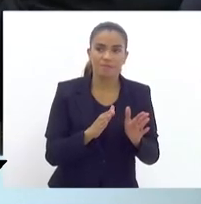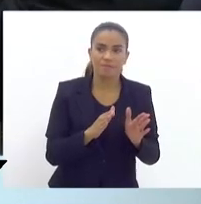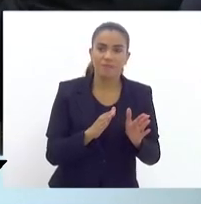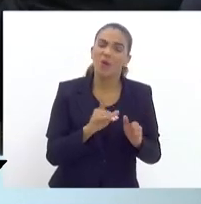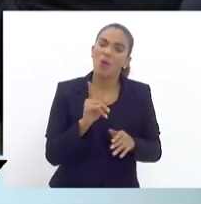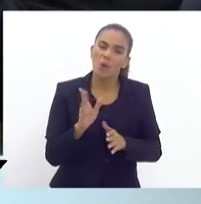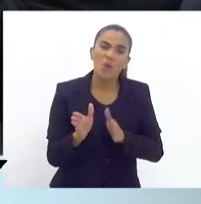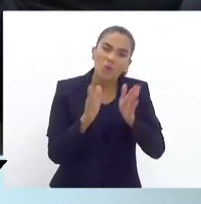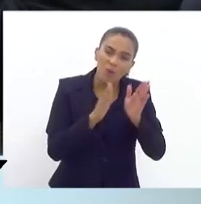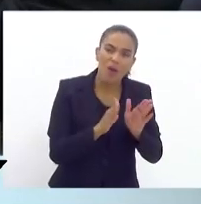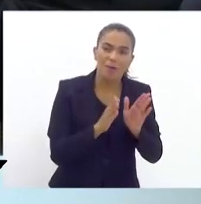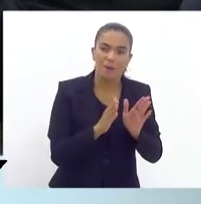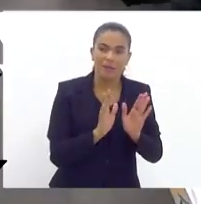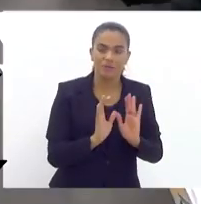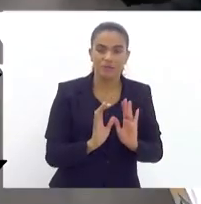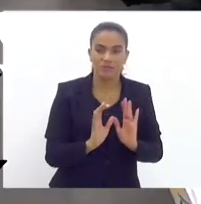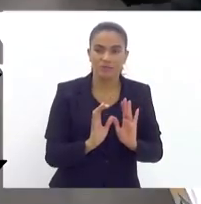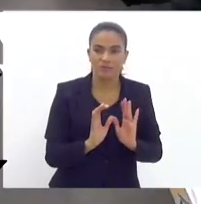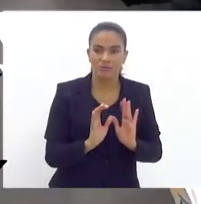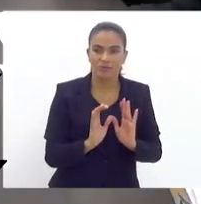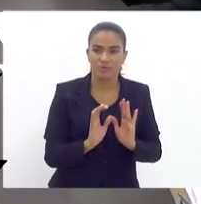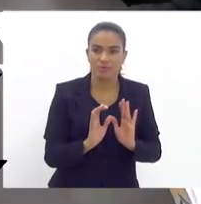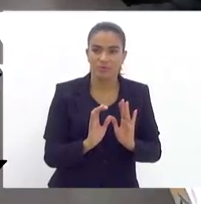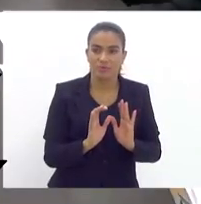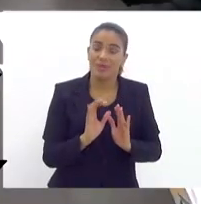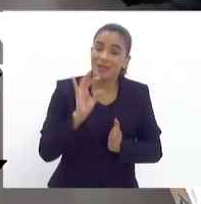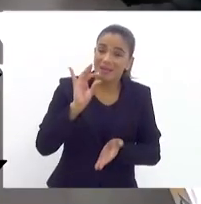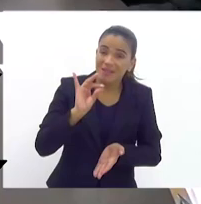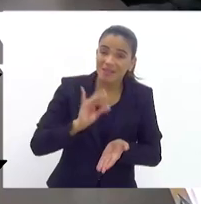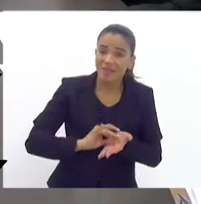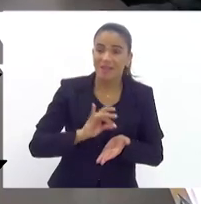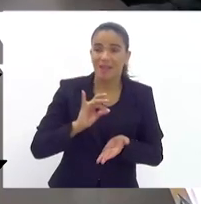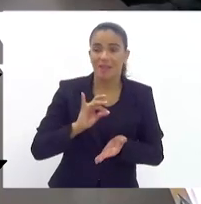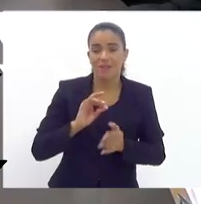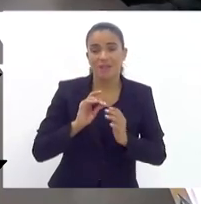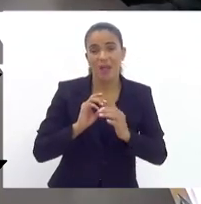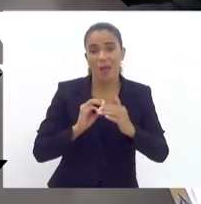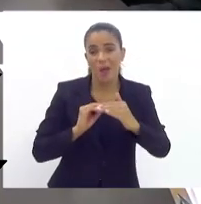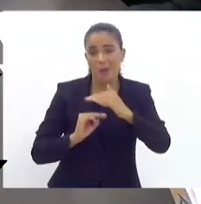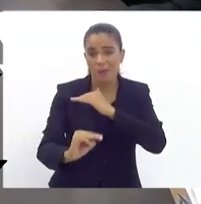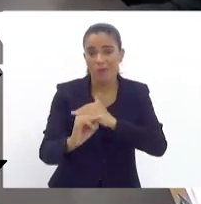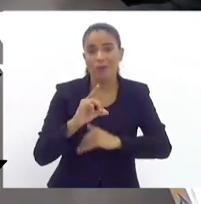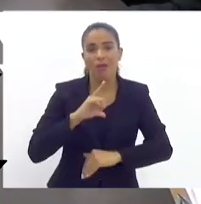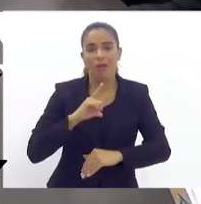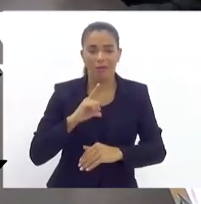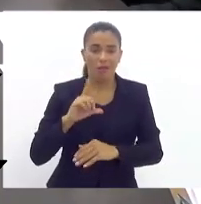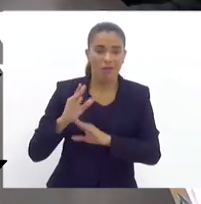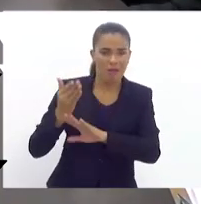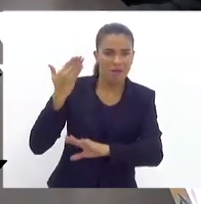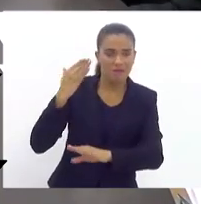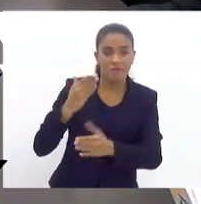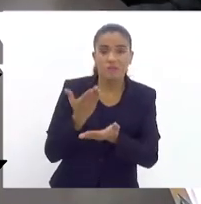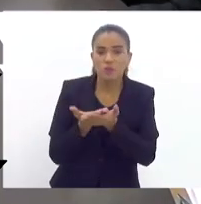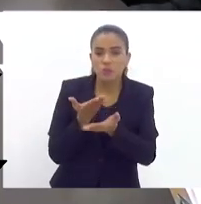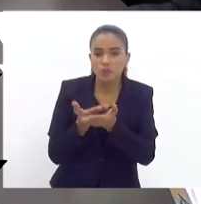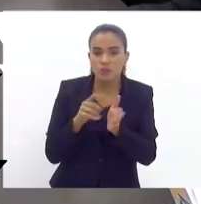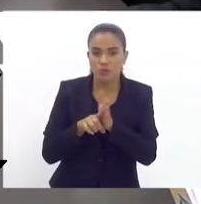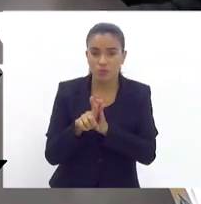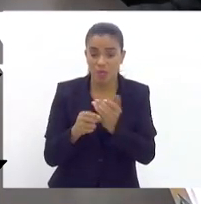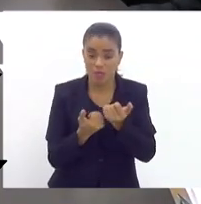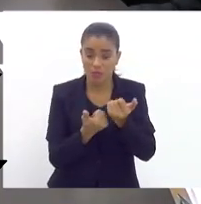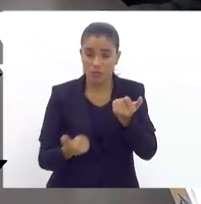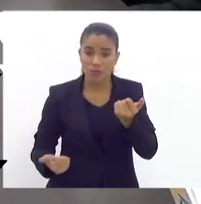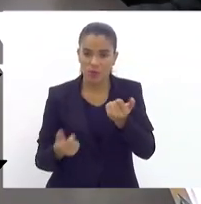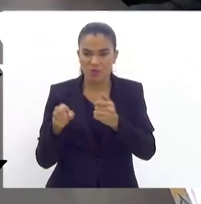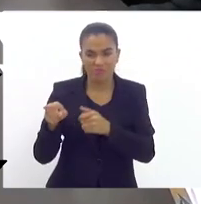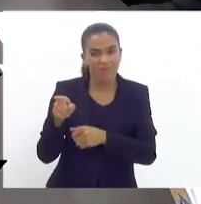Uma parte, homem. Sim. Na verdade, o metrô tem um estudo, fez um estudo. Eu acho que a assessoria do senhor